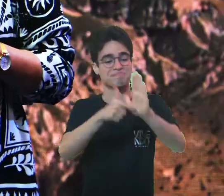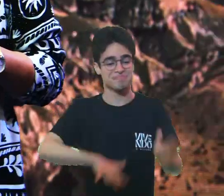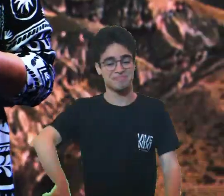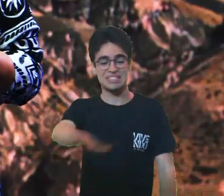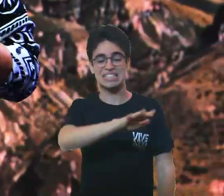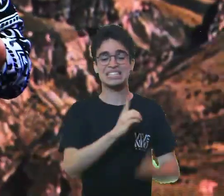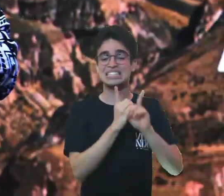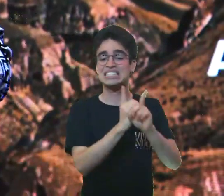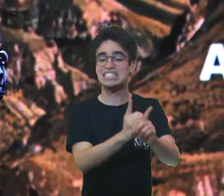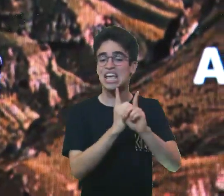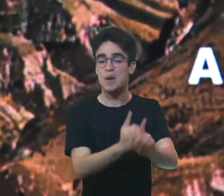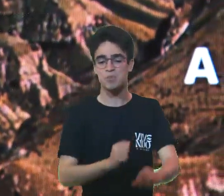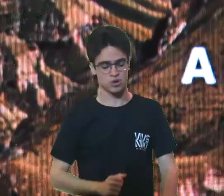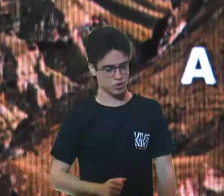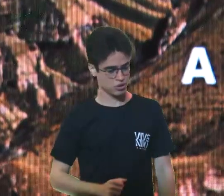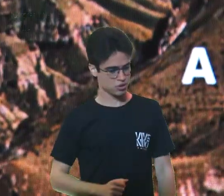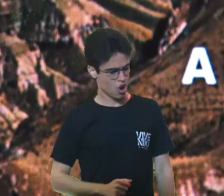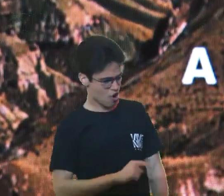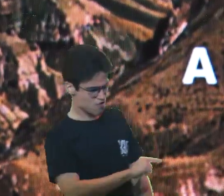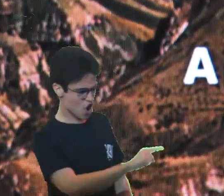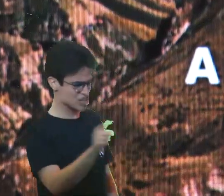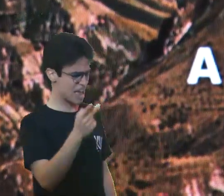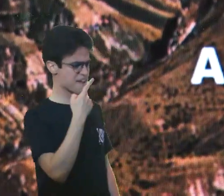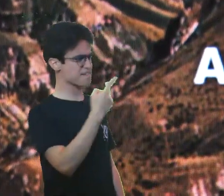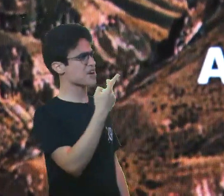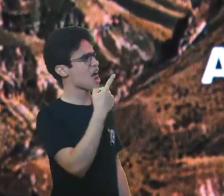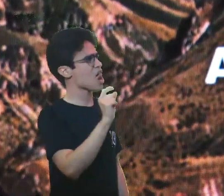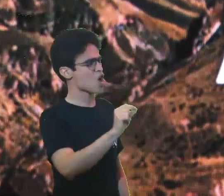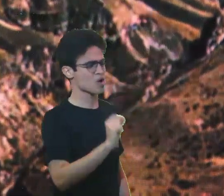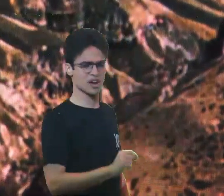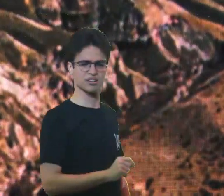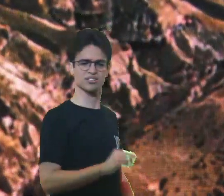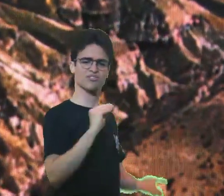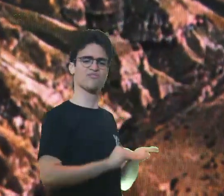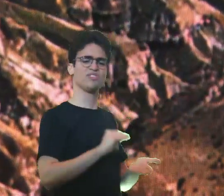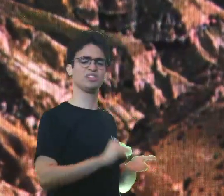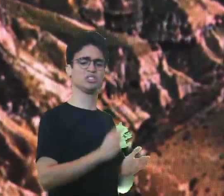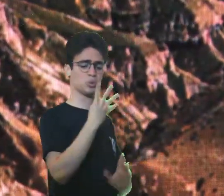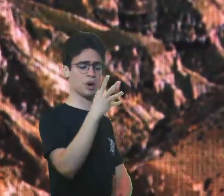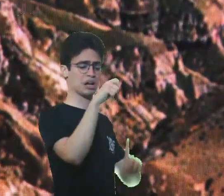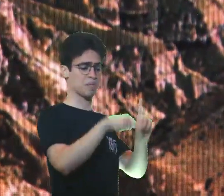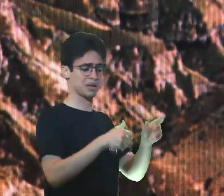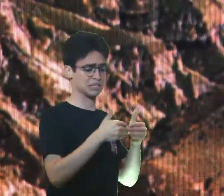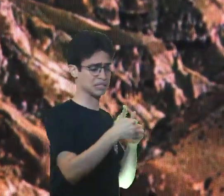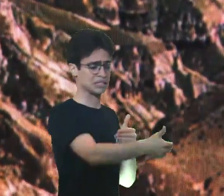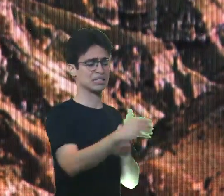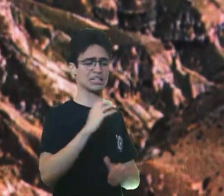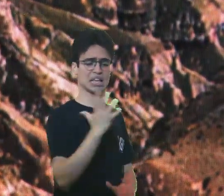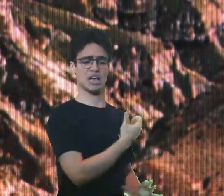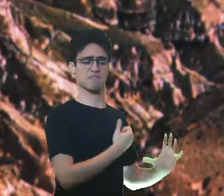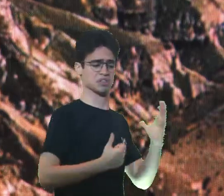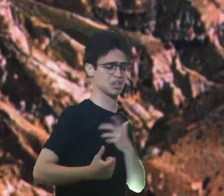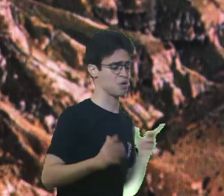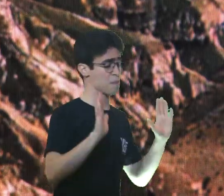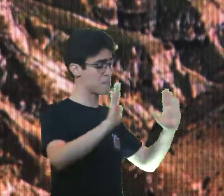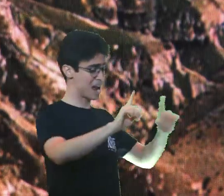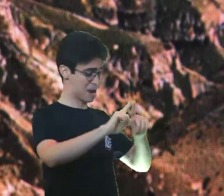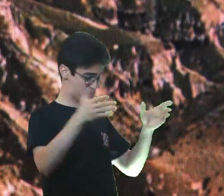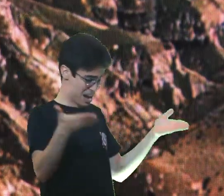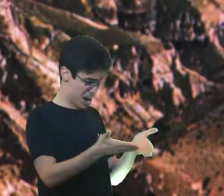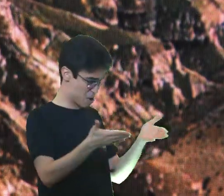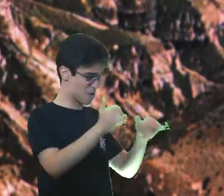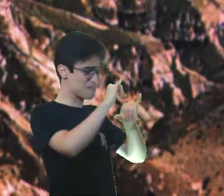discípulos dele: vocês dizem que ainda faltam 4 meses para a ceifa. Eu, porém,